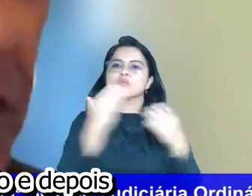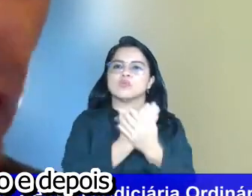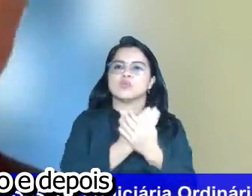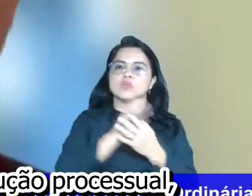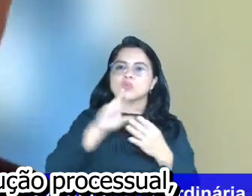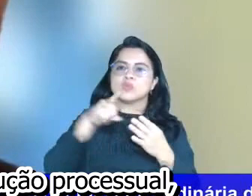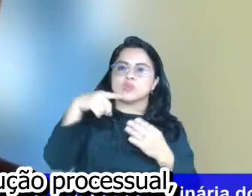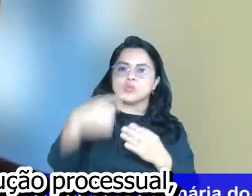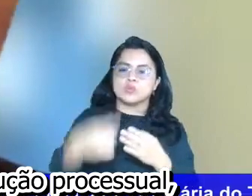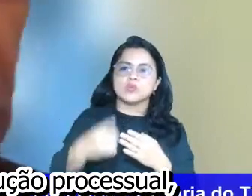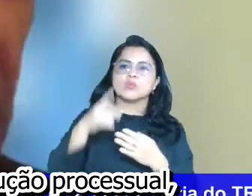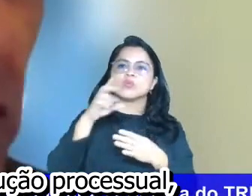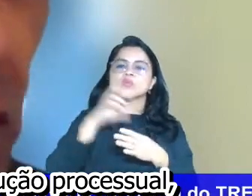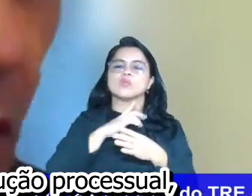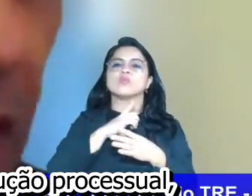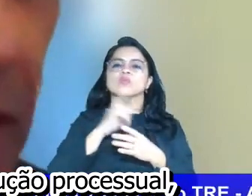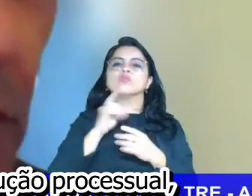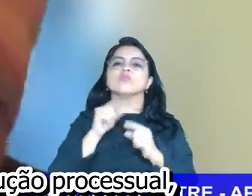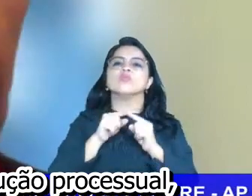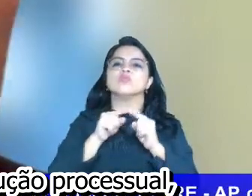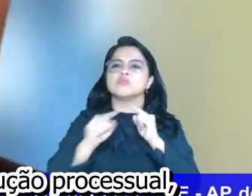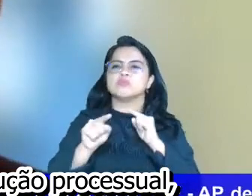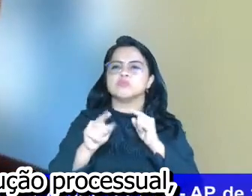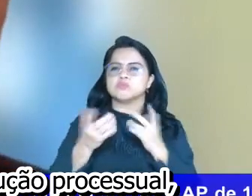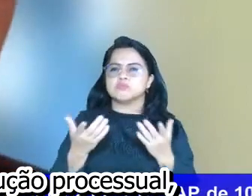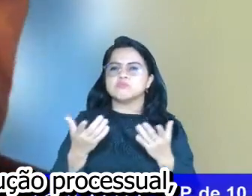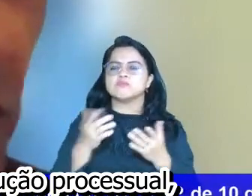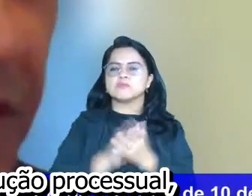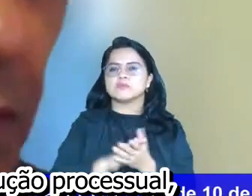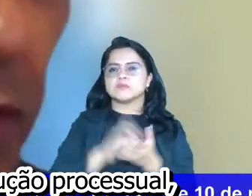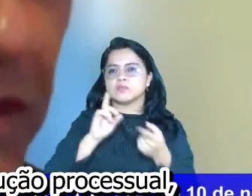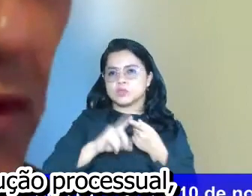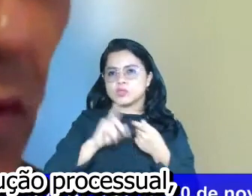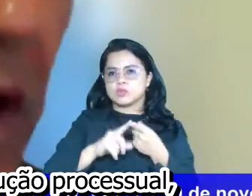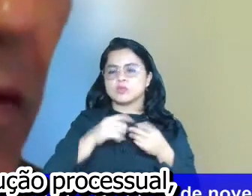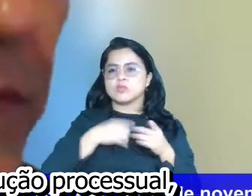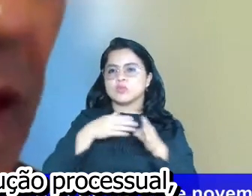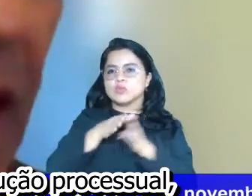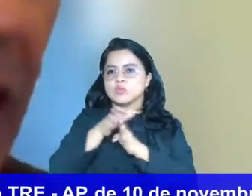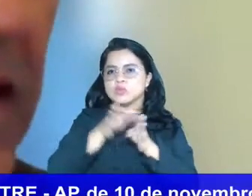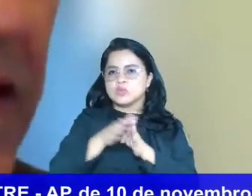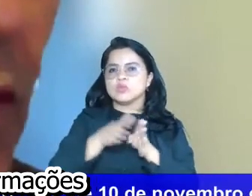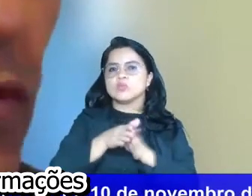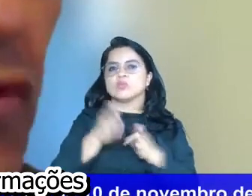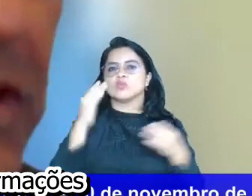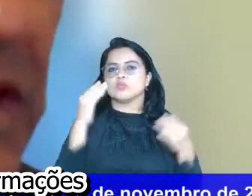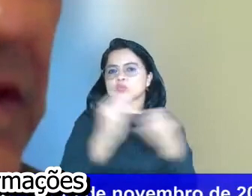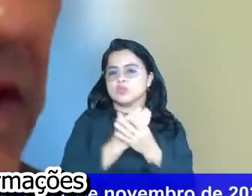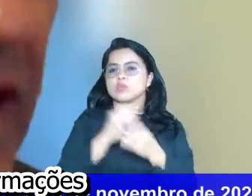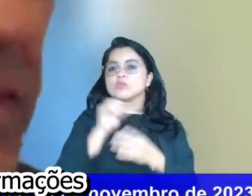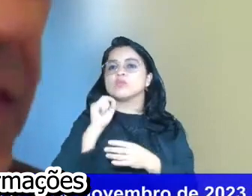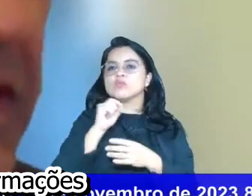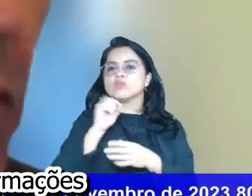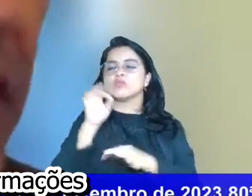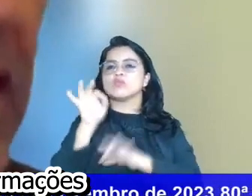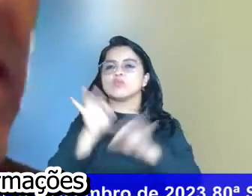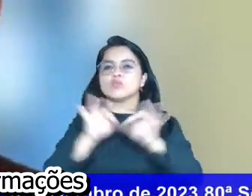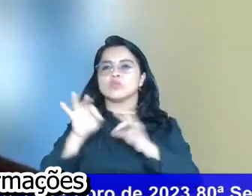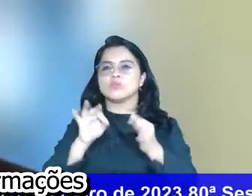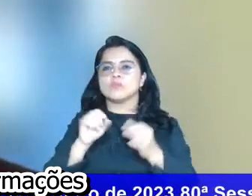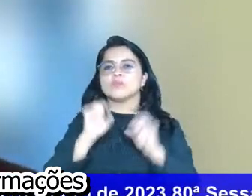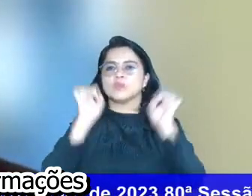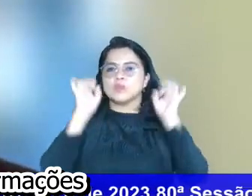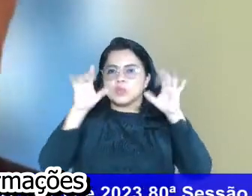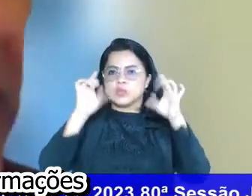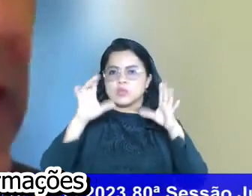e depois que foi submetida ao contraditório, inclusive com instrução processual, ela está consubstanciada